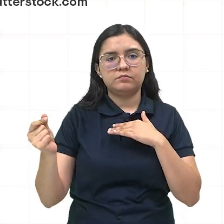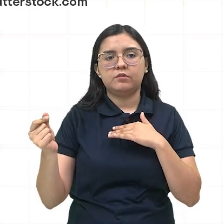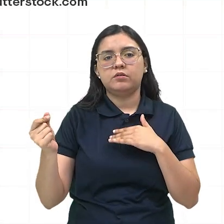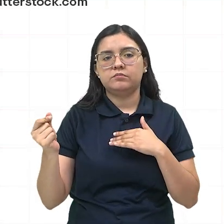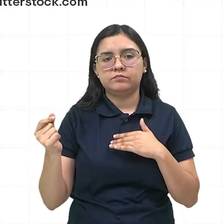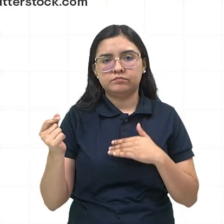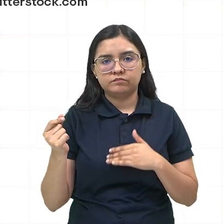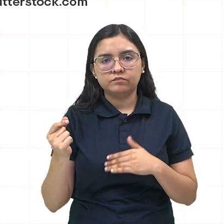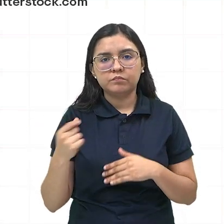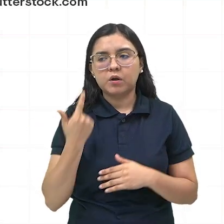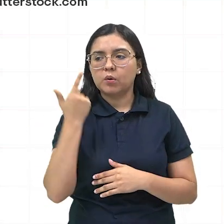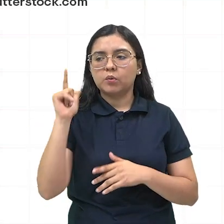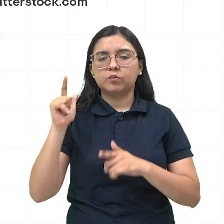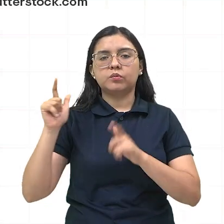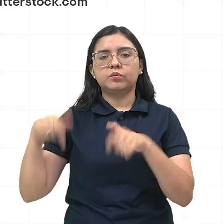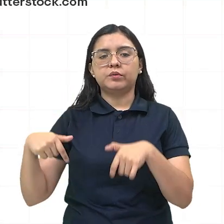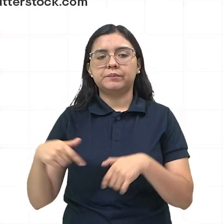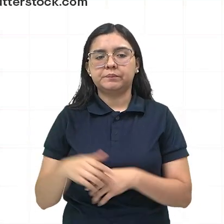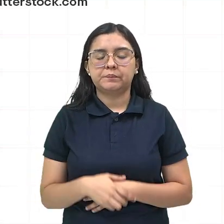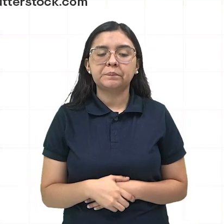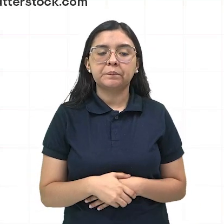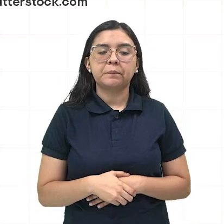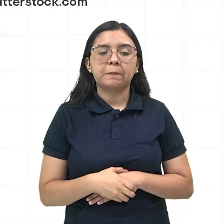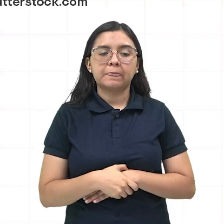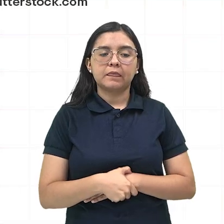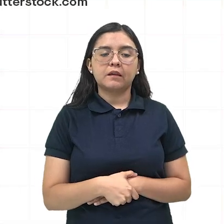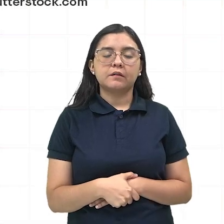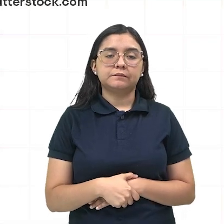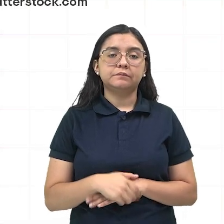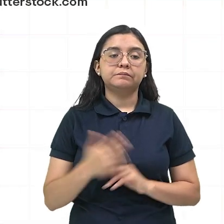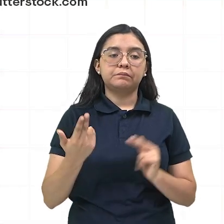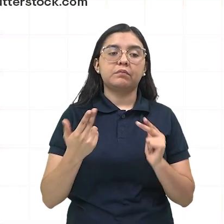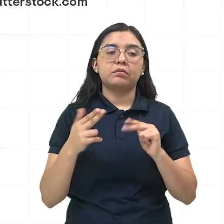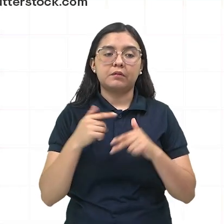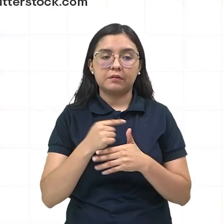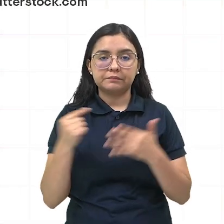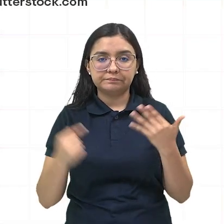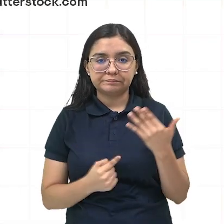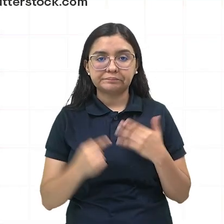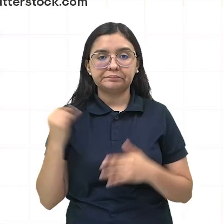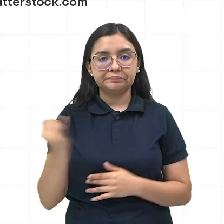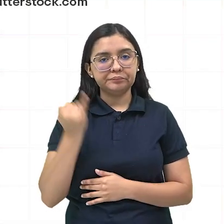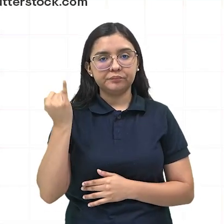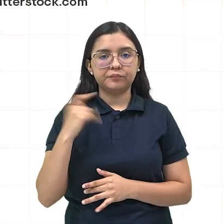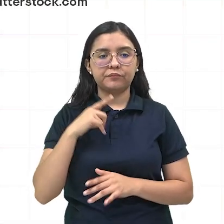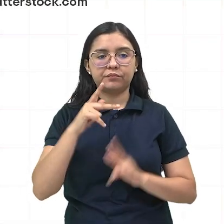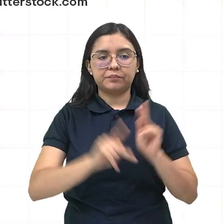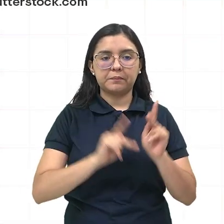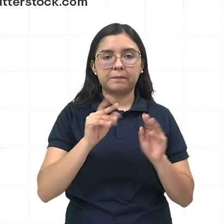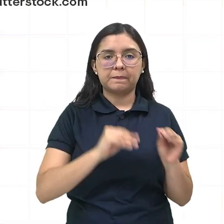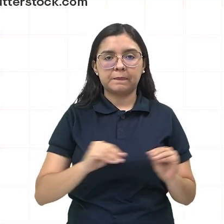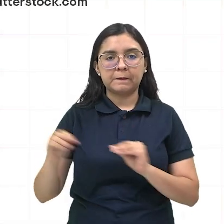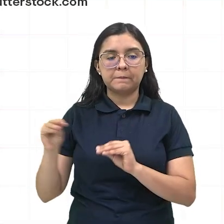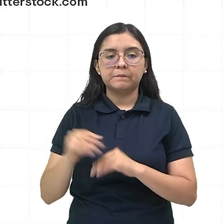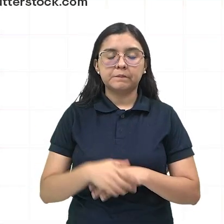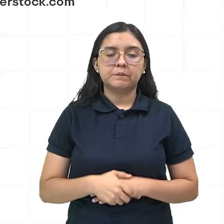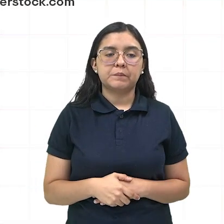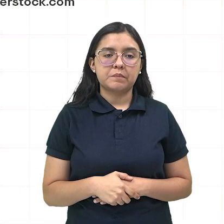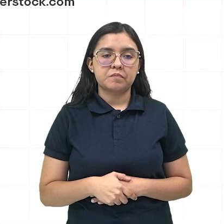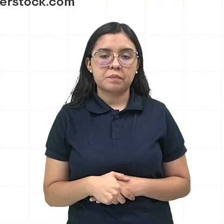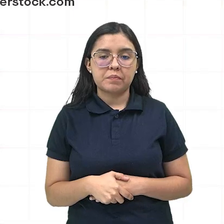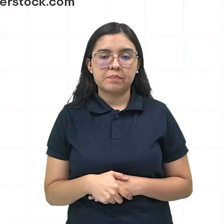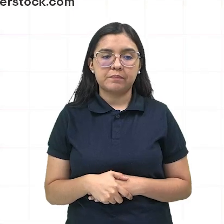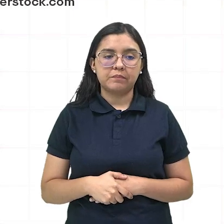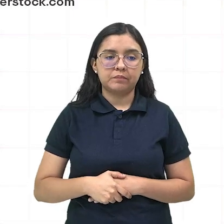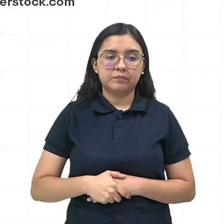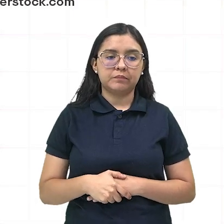nem saber. Então isso que é um dos fatores importantes também para as pessoas saírem de lá, né? Vamos ver então na próxima tela